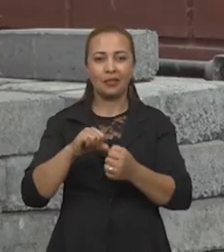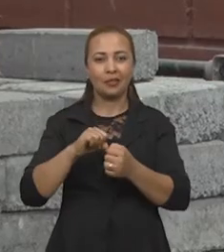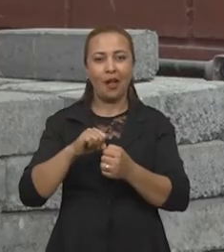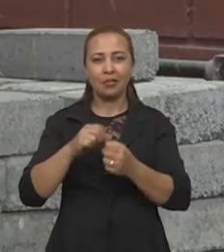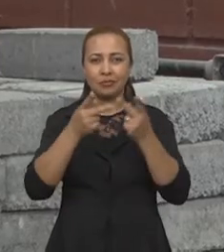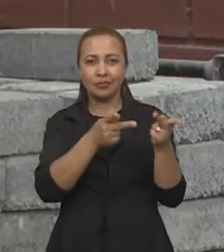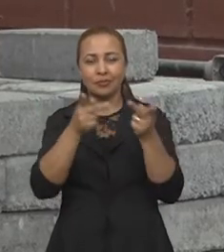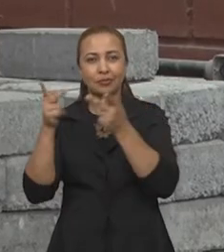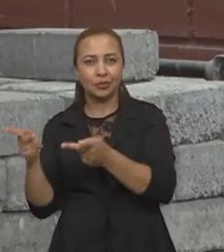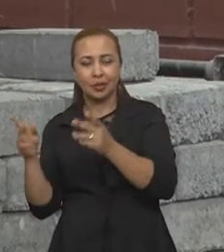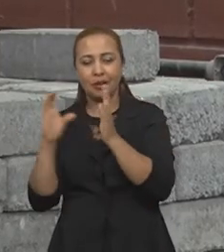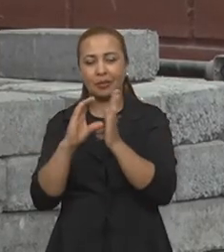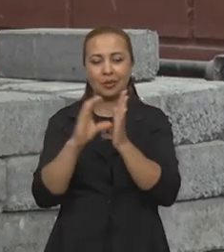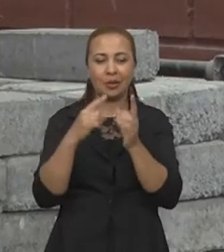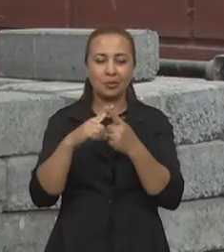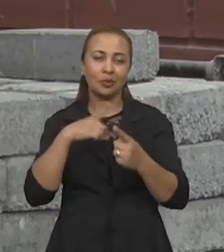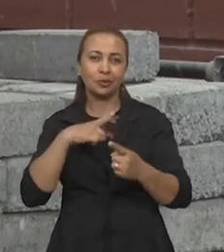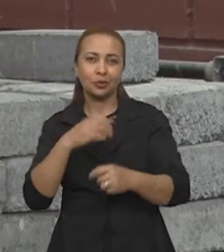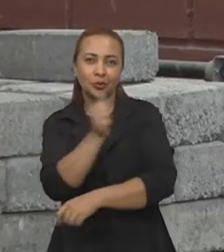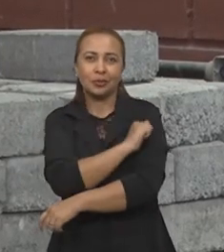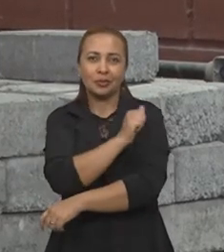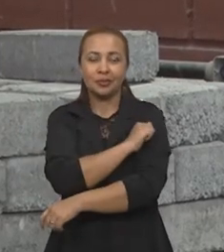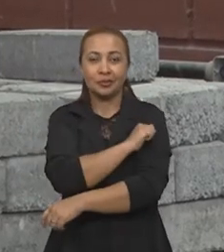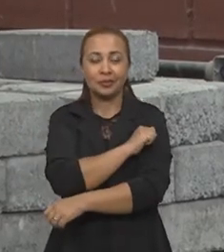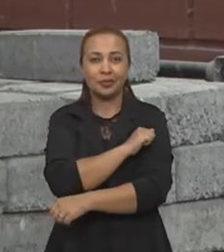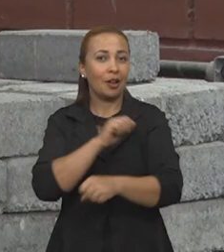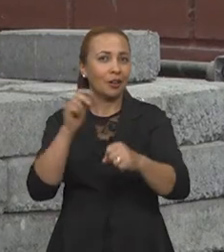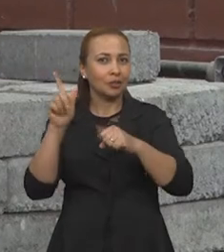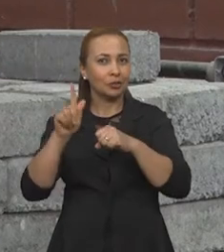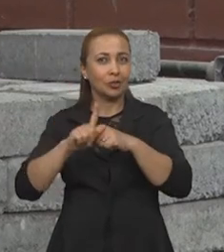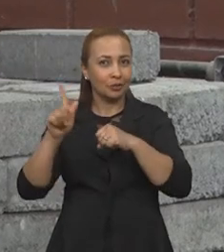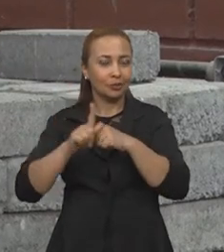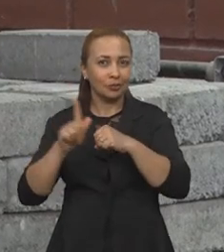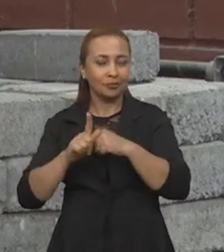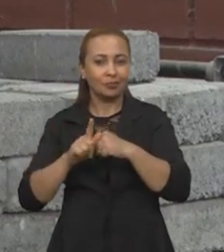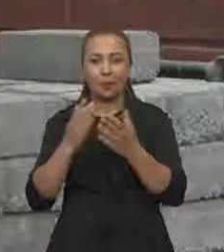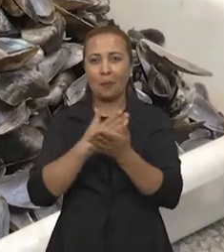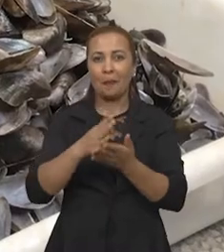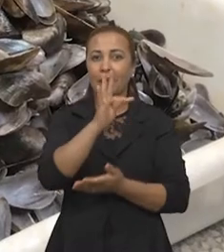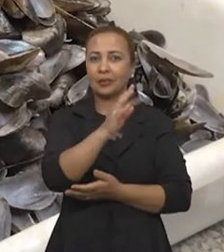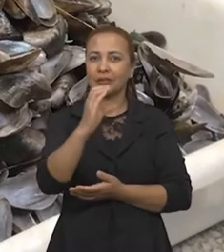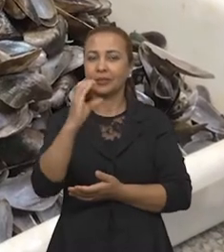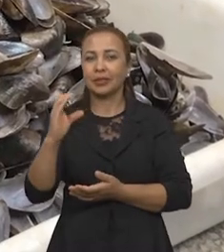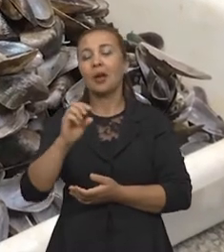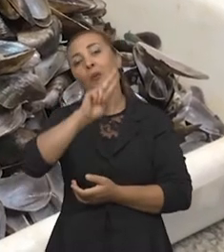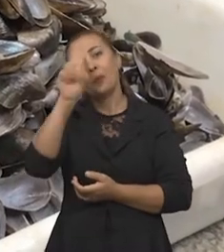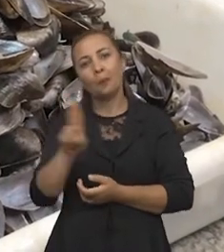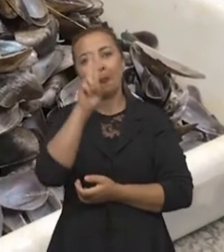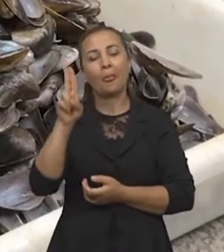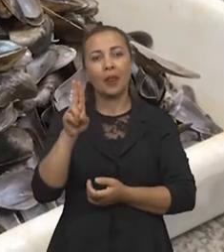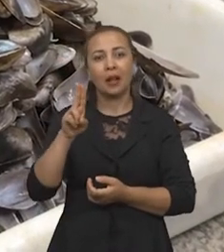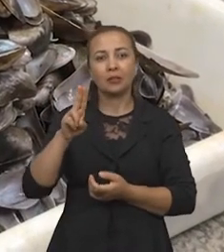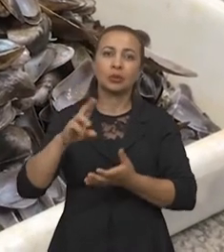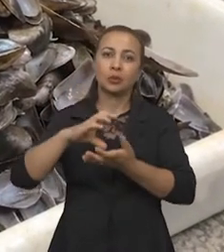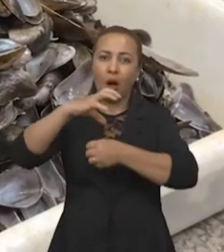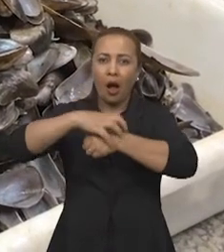A gente fez uma visita na comunidade porque a gente estava com um aluno de graduação que estava fazendo um trabalho de TCC utilizando as